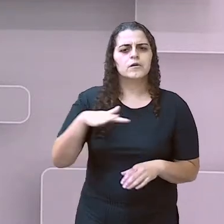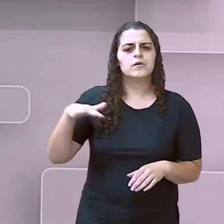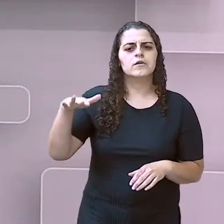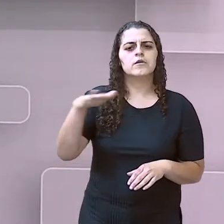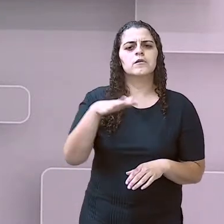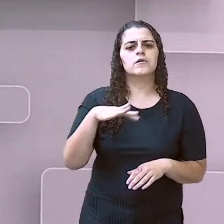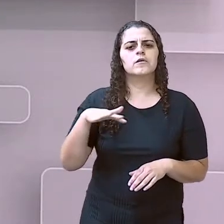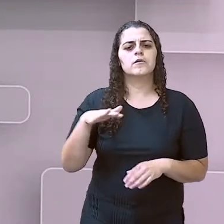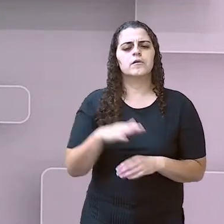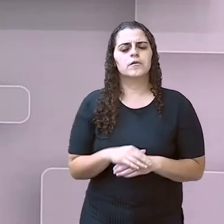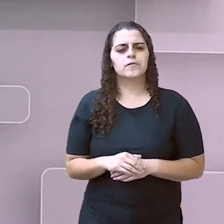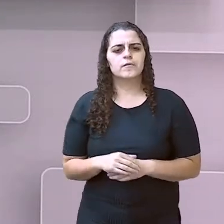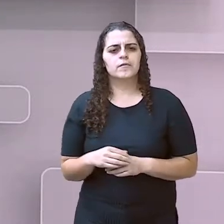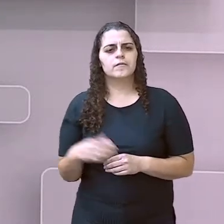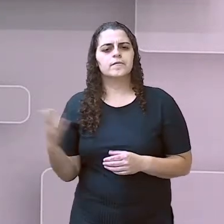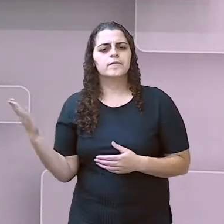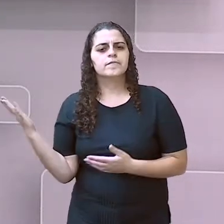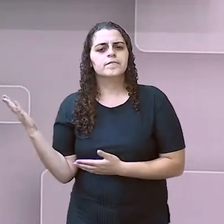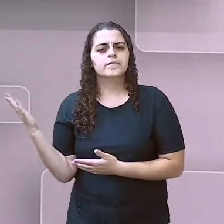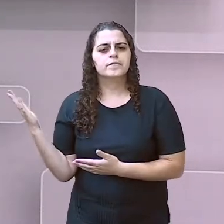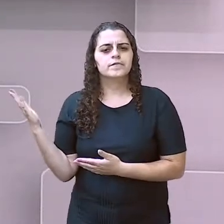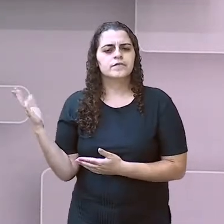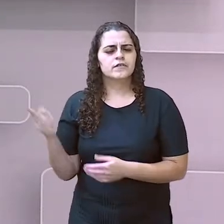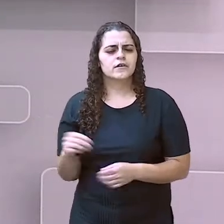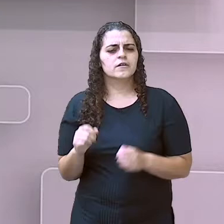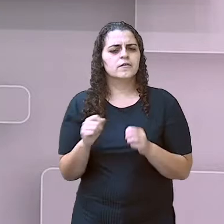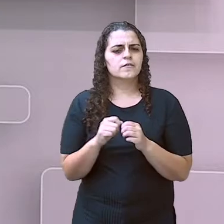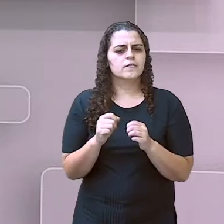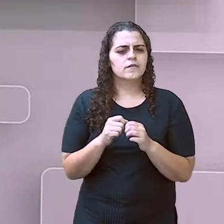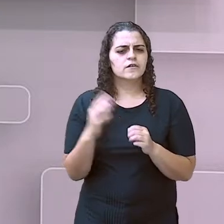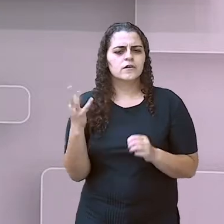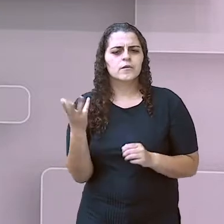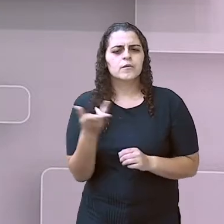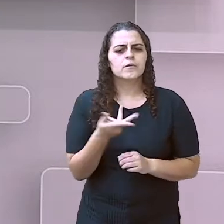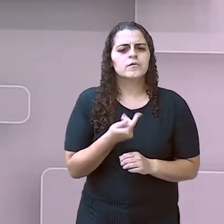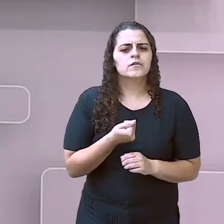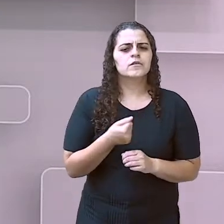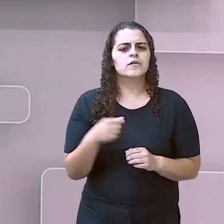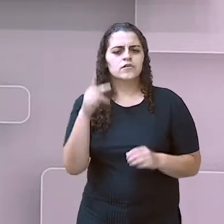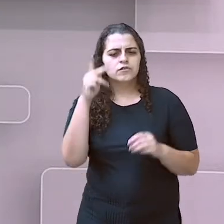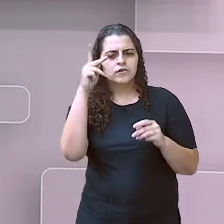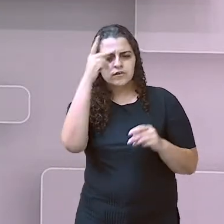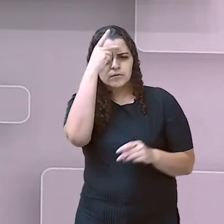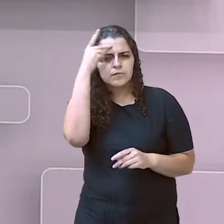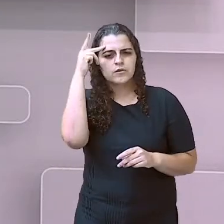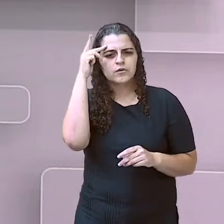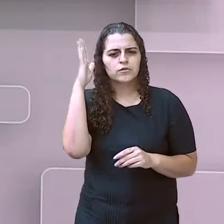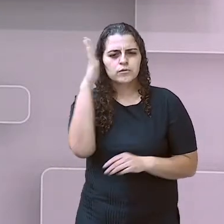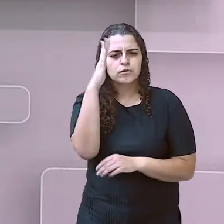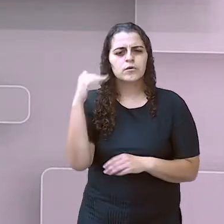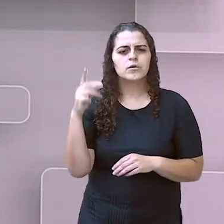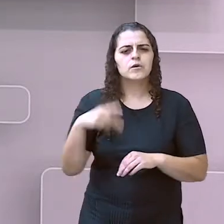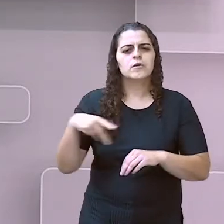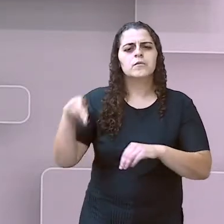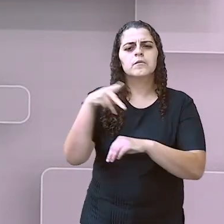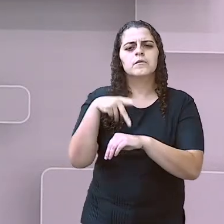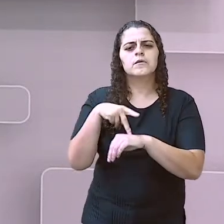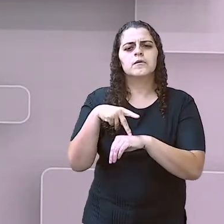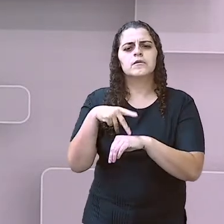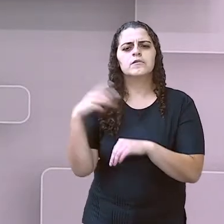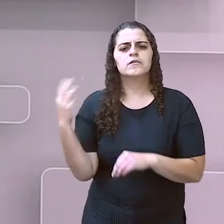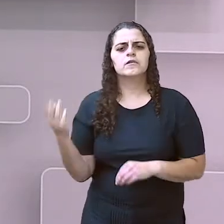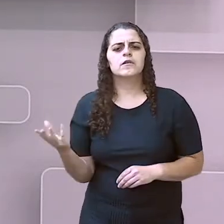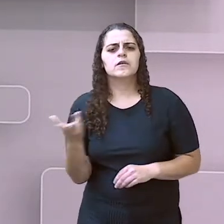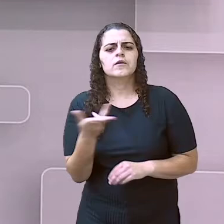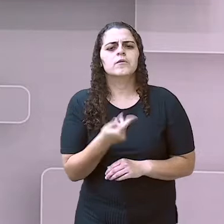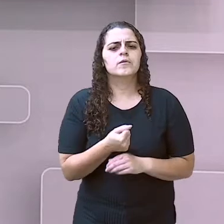até num período de censo, ele faz a contagem das pessoas no país inteiro, ele